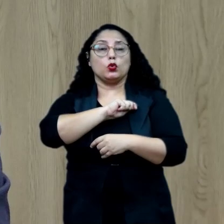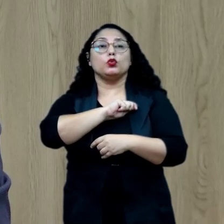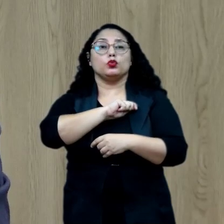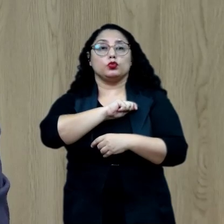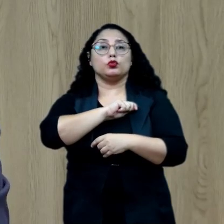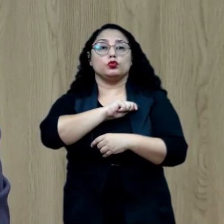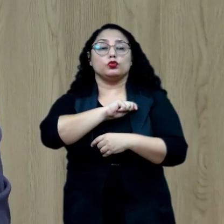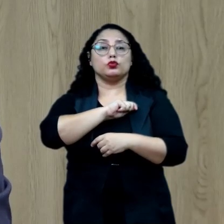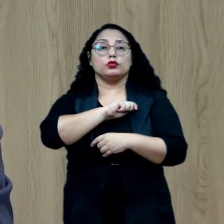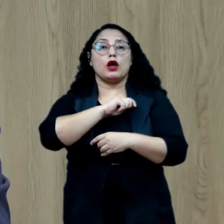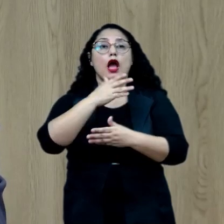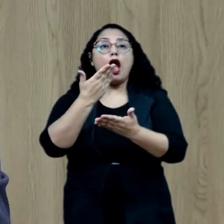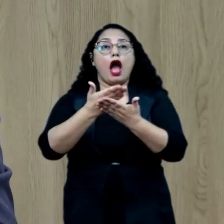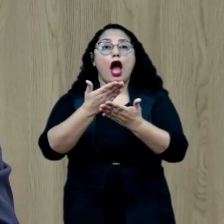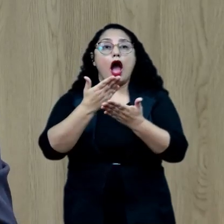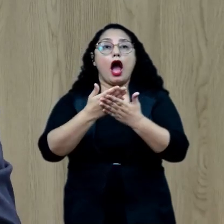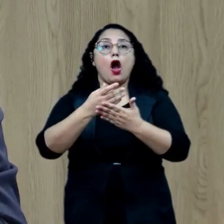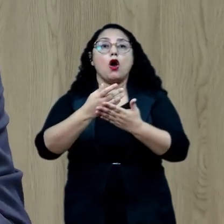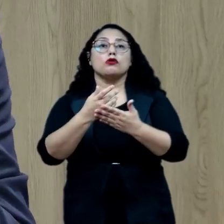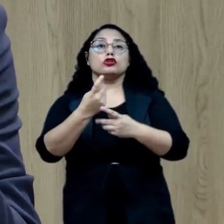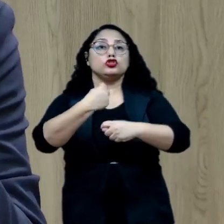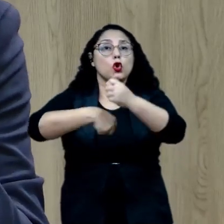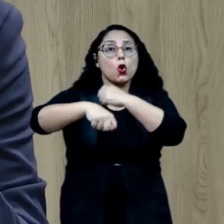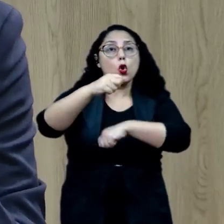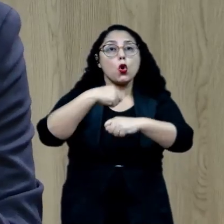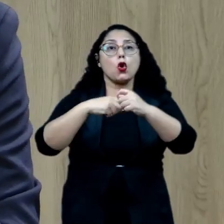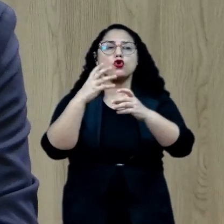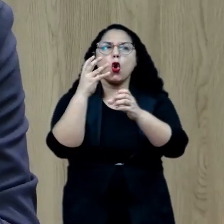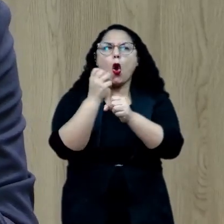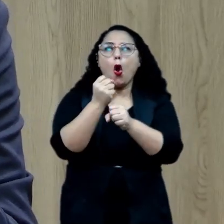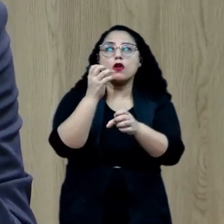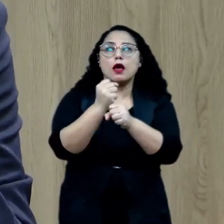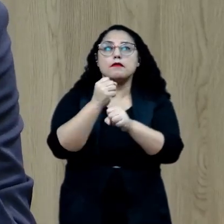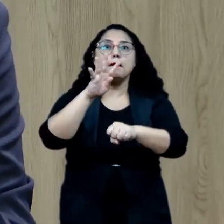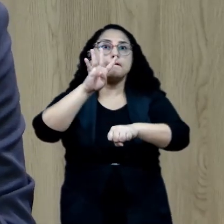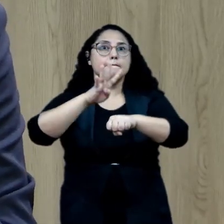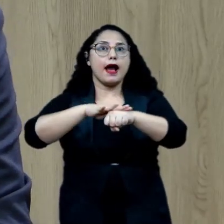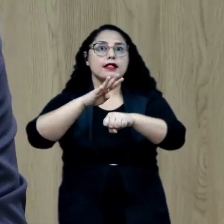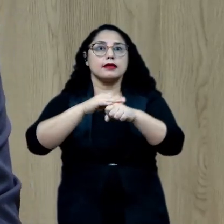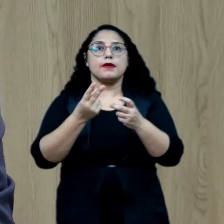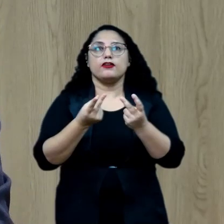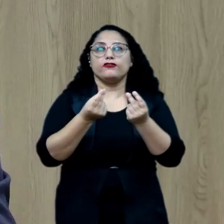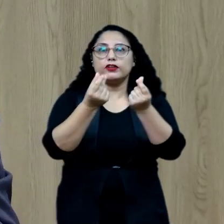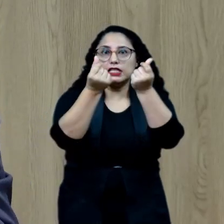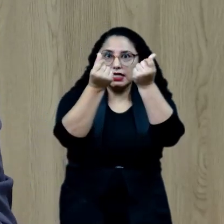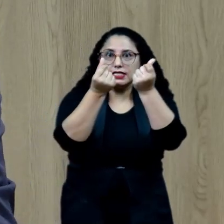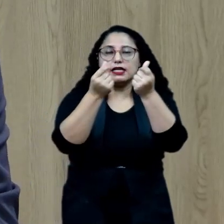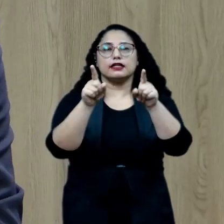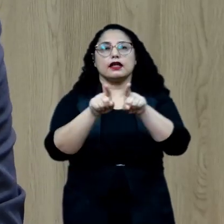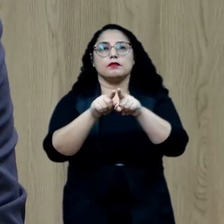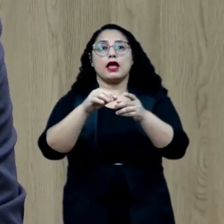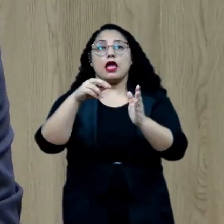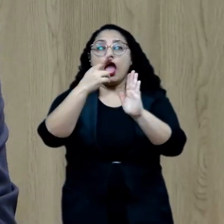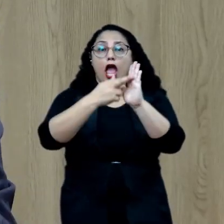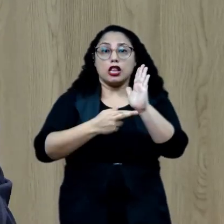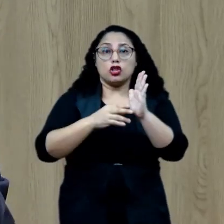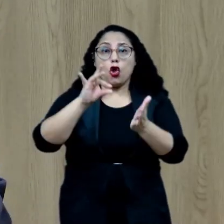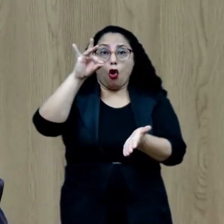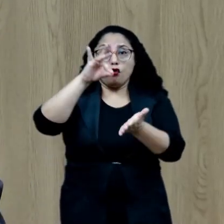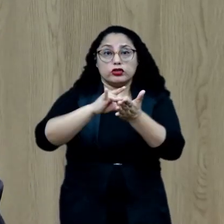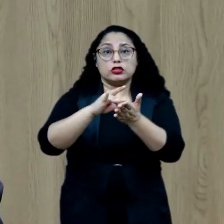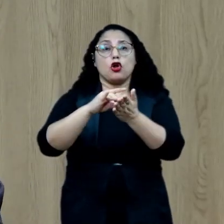temos aulas de economia, de contabilidade, matemática financeira, redação oficial